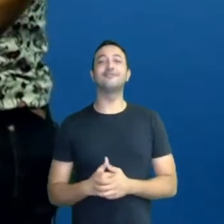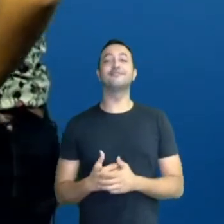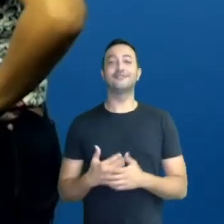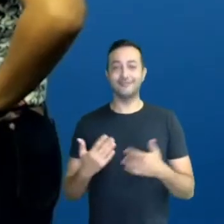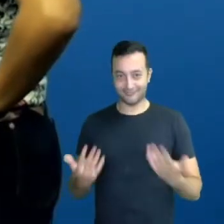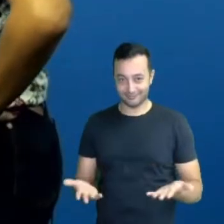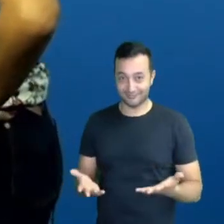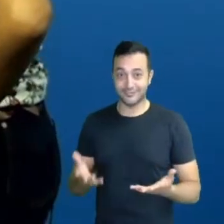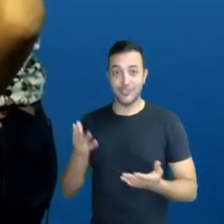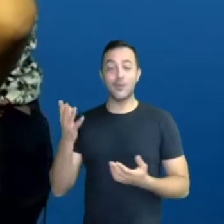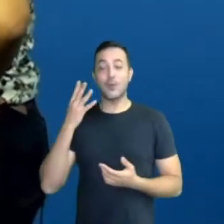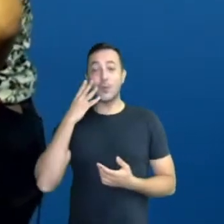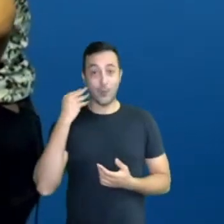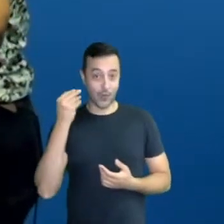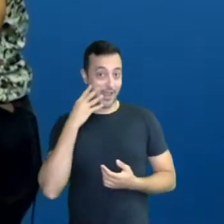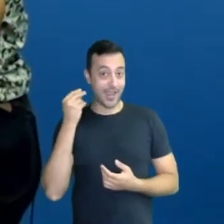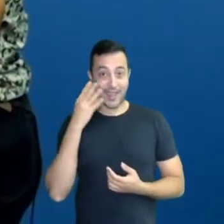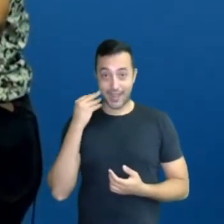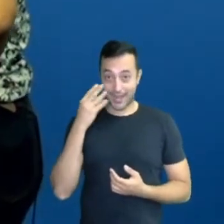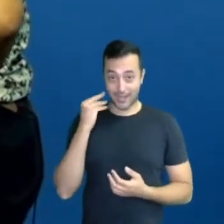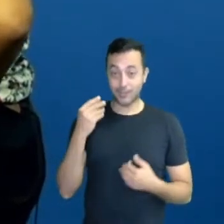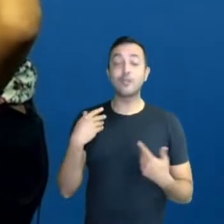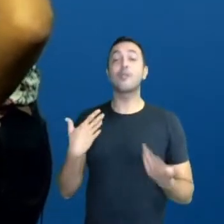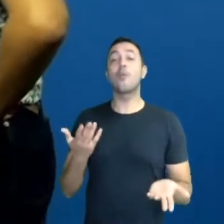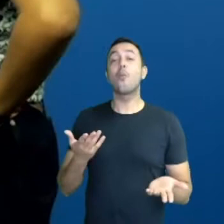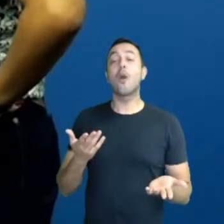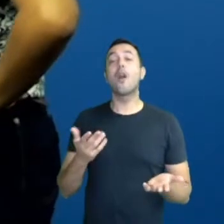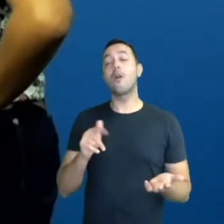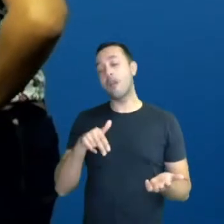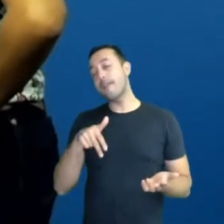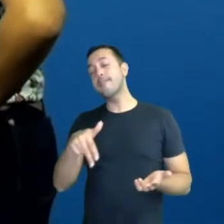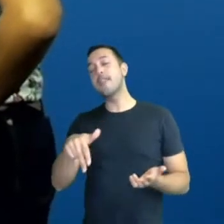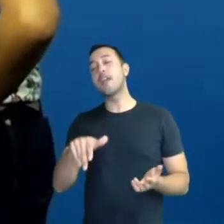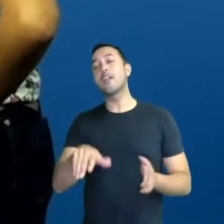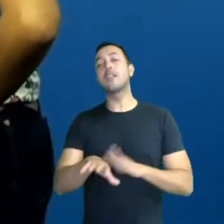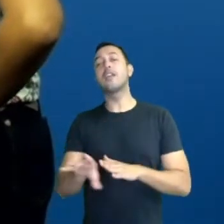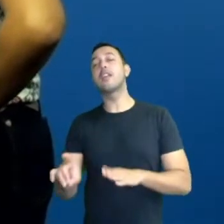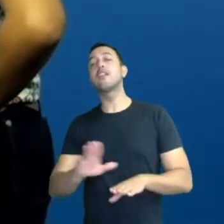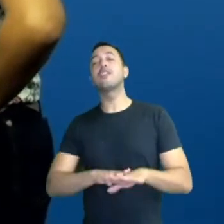Passando, os gatos estão andando para a direita ou para a esquerda?